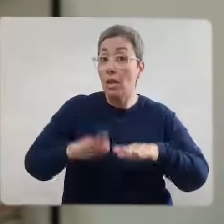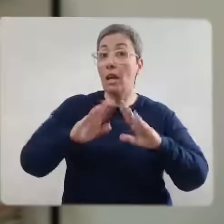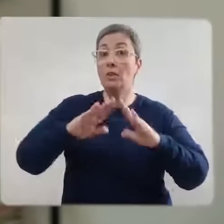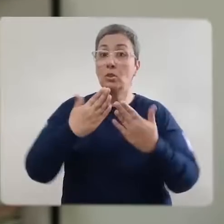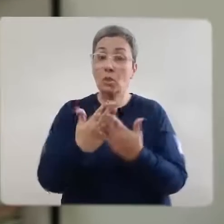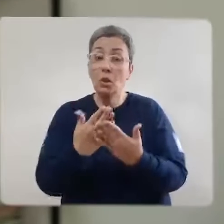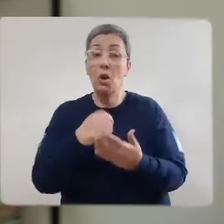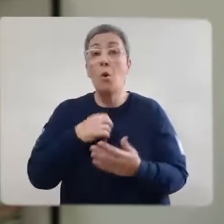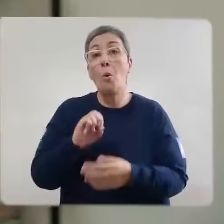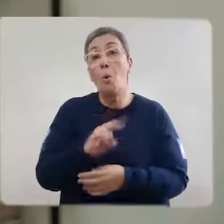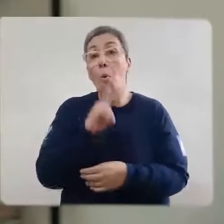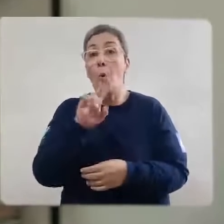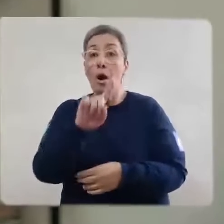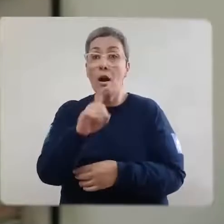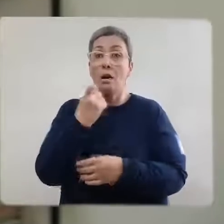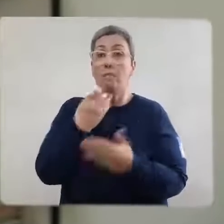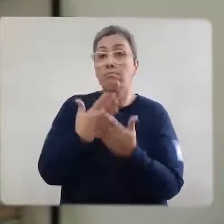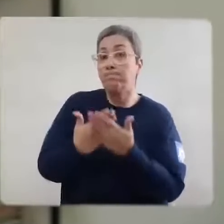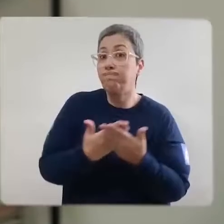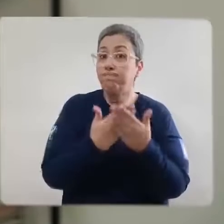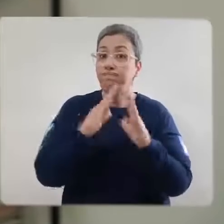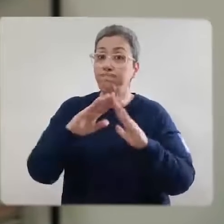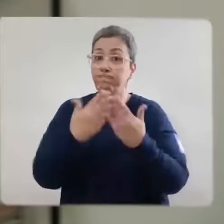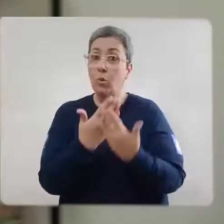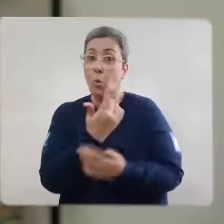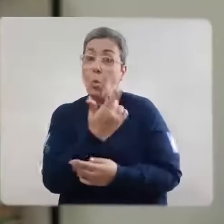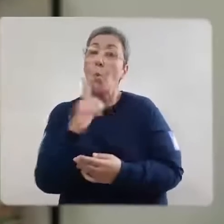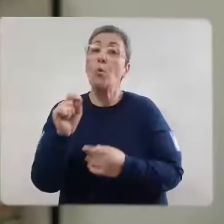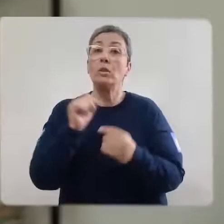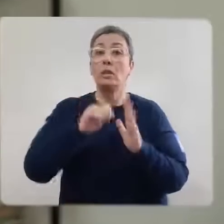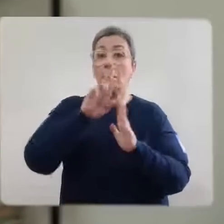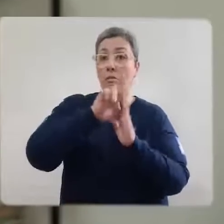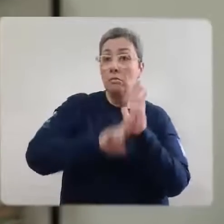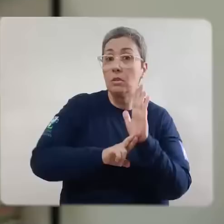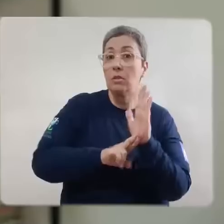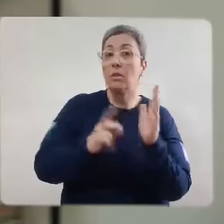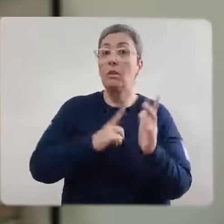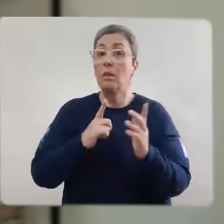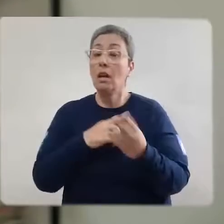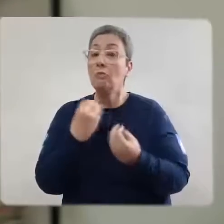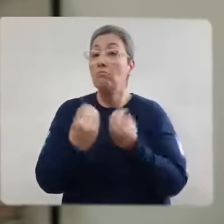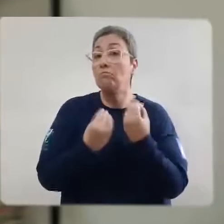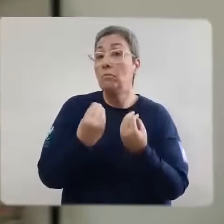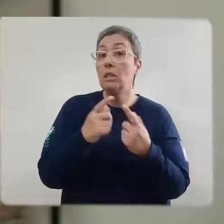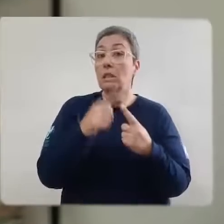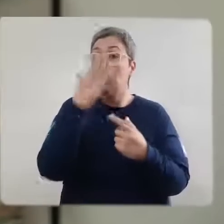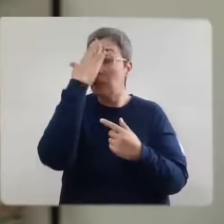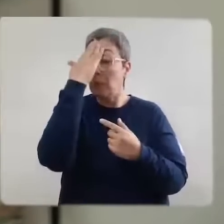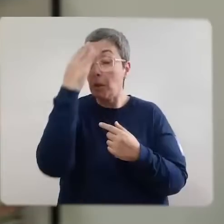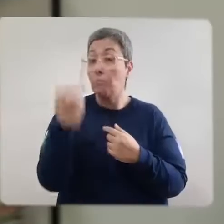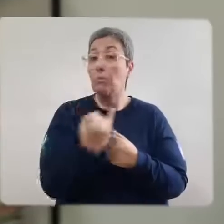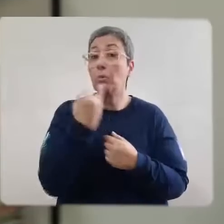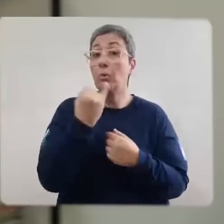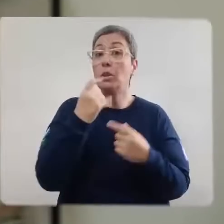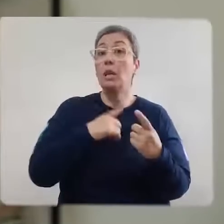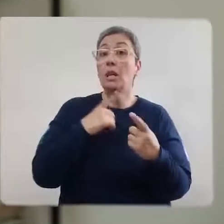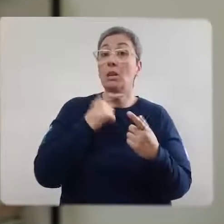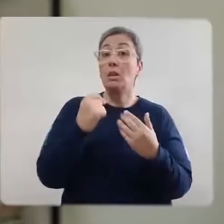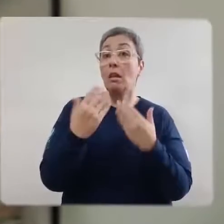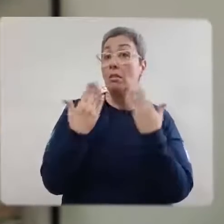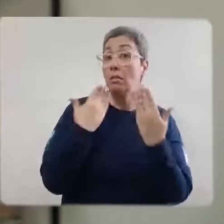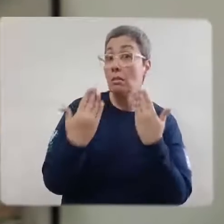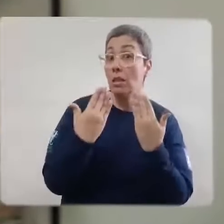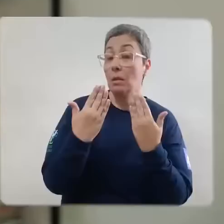estudou numa outra escola, como era nessa outra escola, se tem algum relatório. É importante saber também se essa criança faz